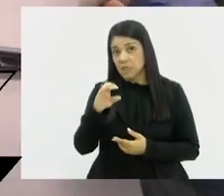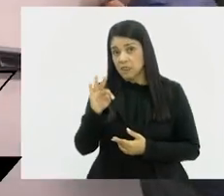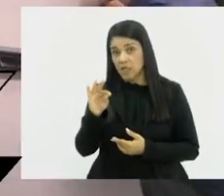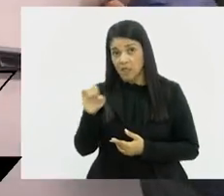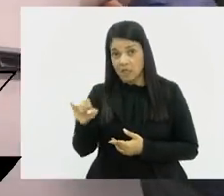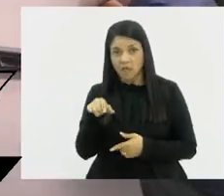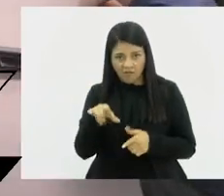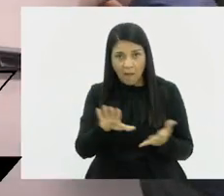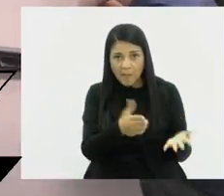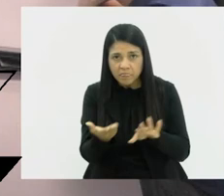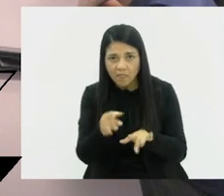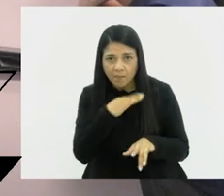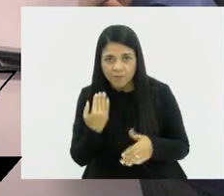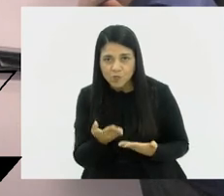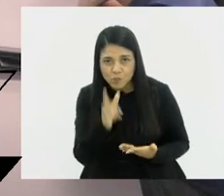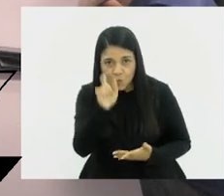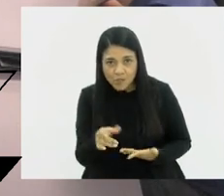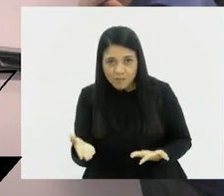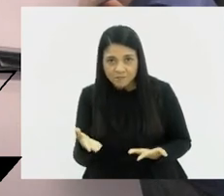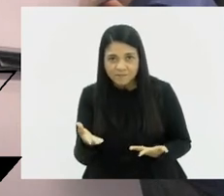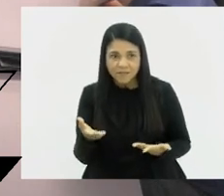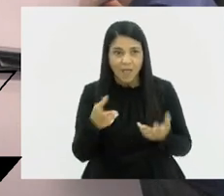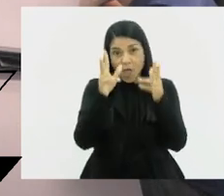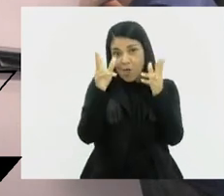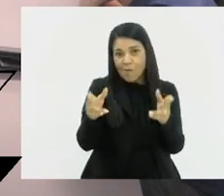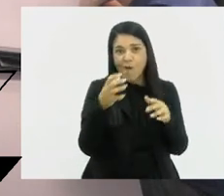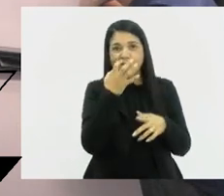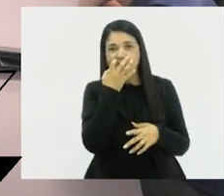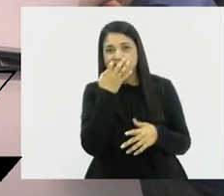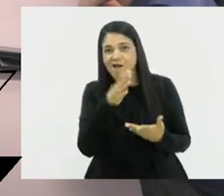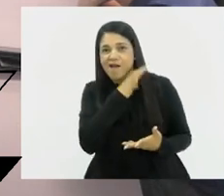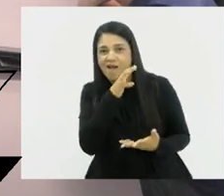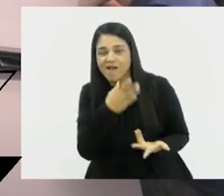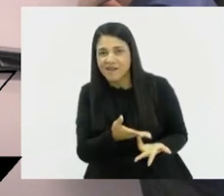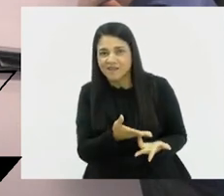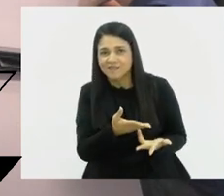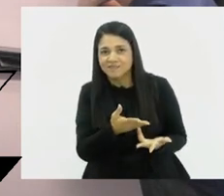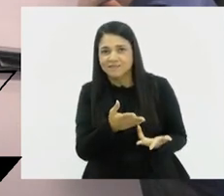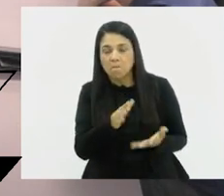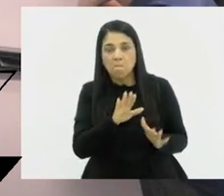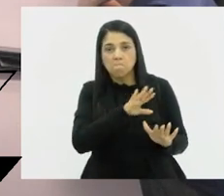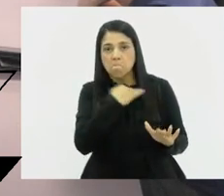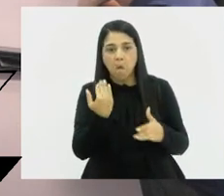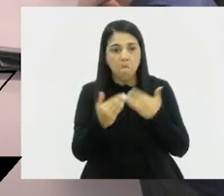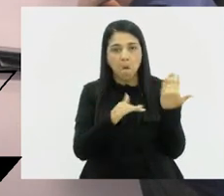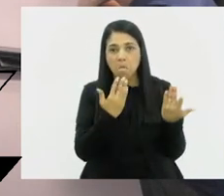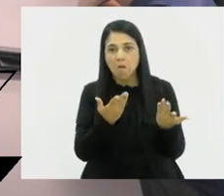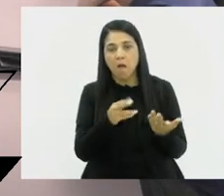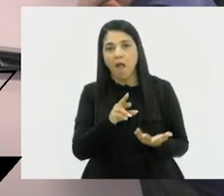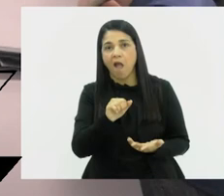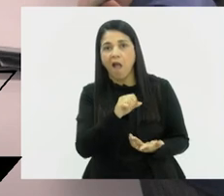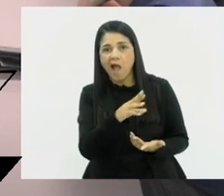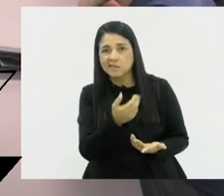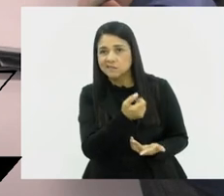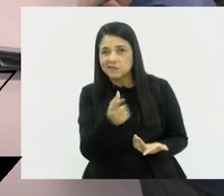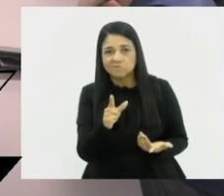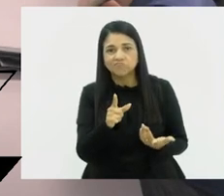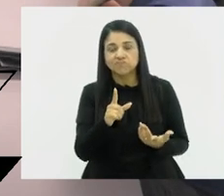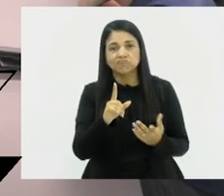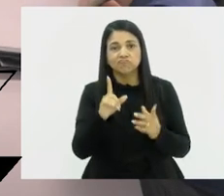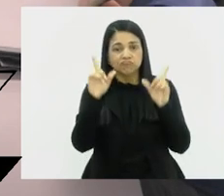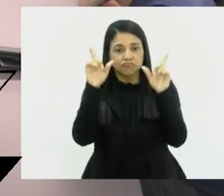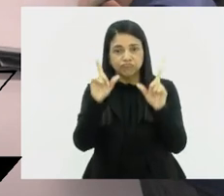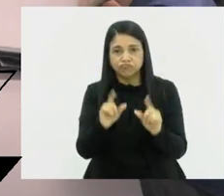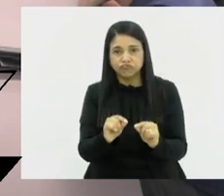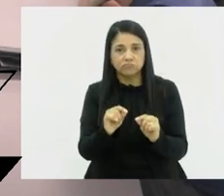estigmatizar essas raças. Quer dizer, matá-las para daqui para frente, com o passar dos anos, não ter. Já que se discutiu aqui, o que tem que